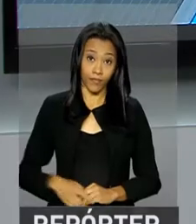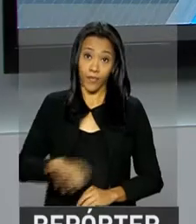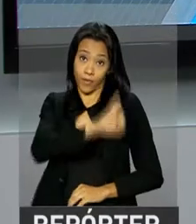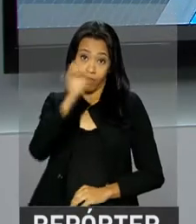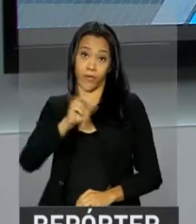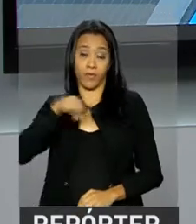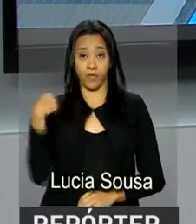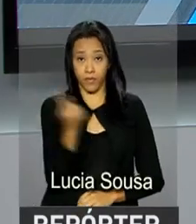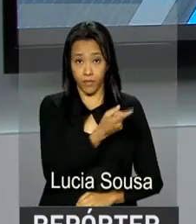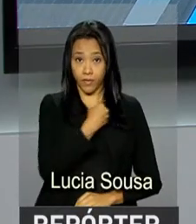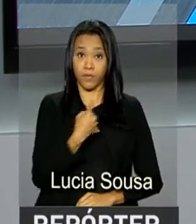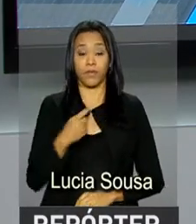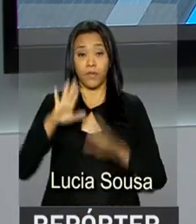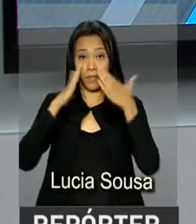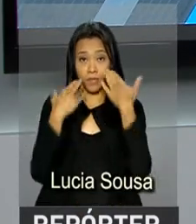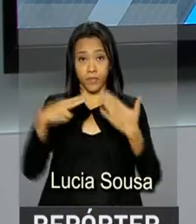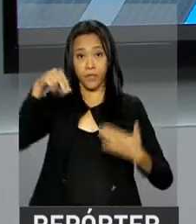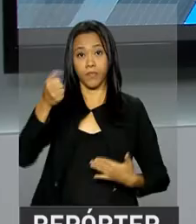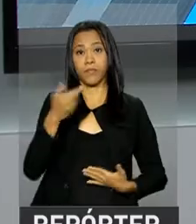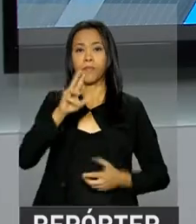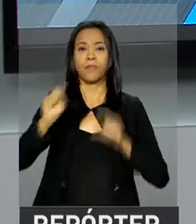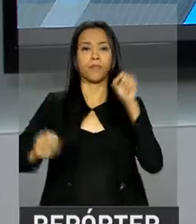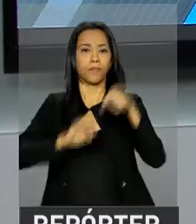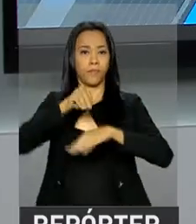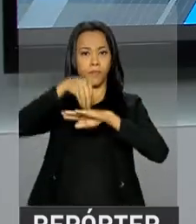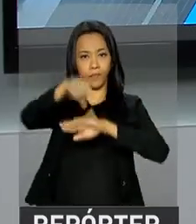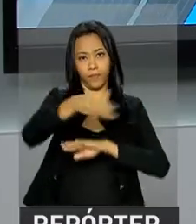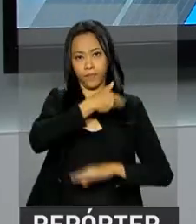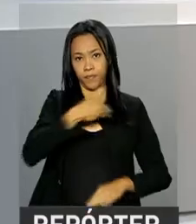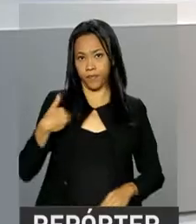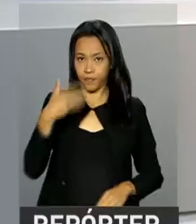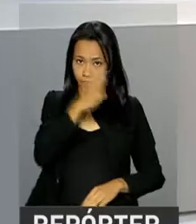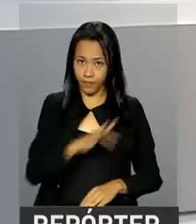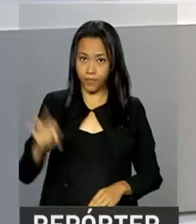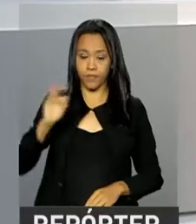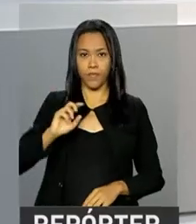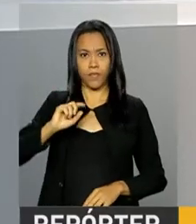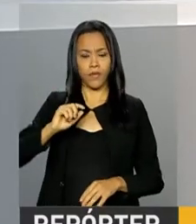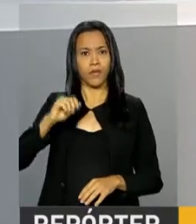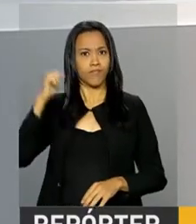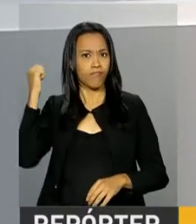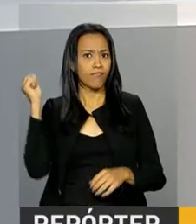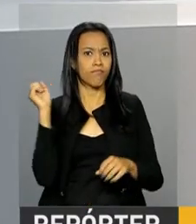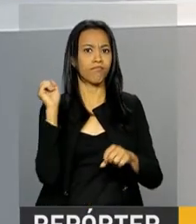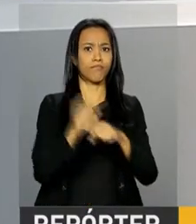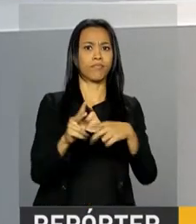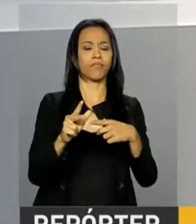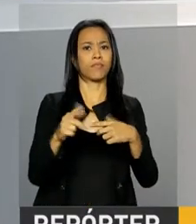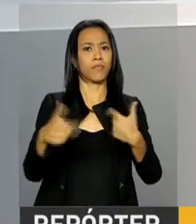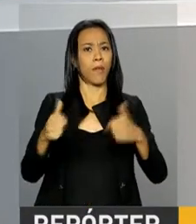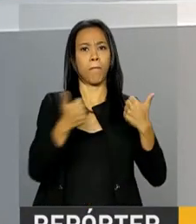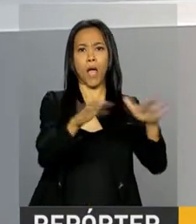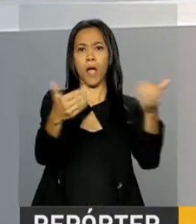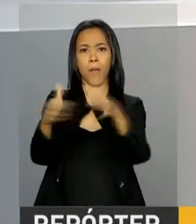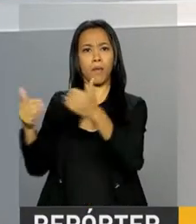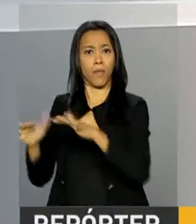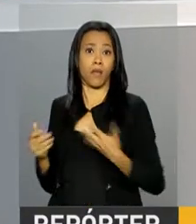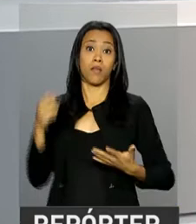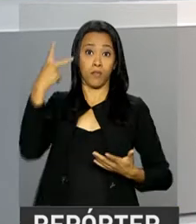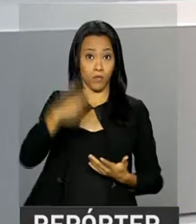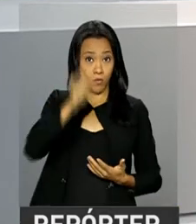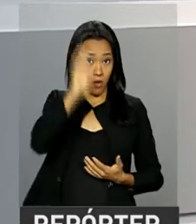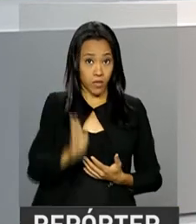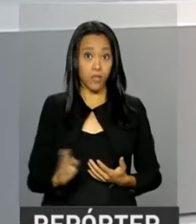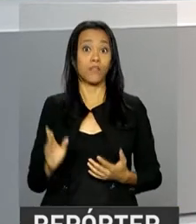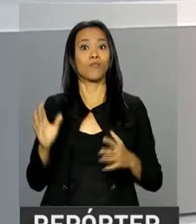Olá, o repórter NBR está de volta com as notícias do governo federal. Mais empregos. No mês de abril, o mercado brasileiro